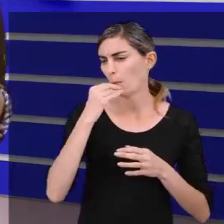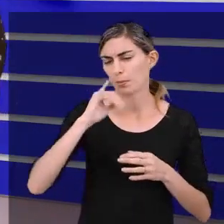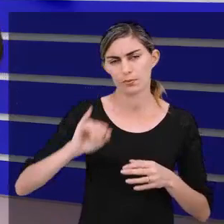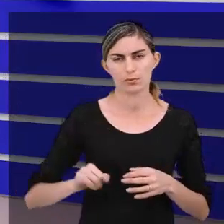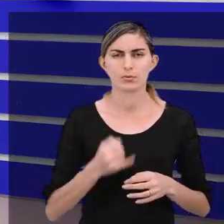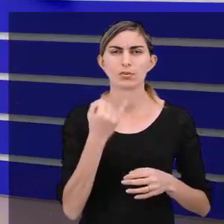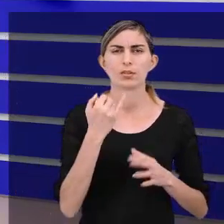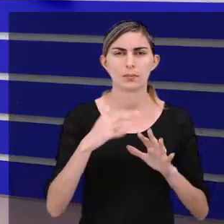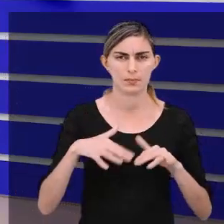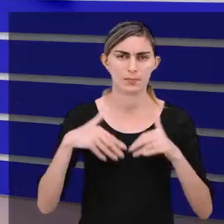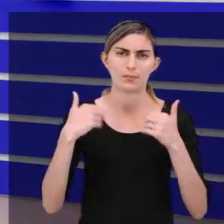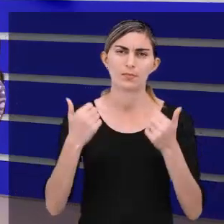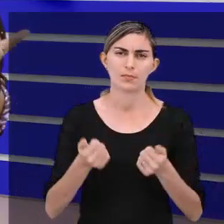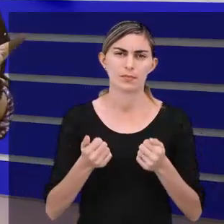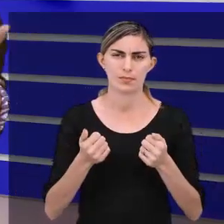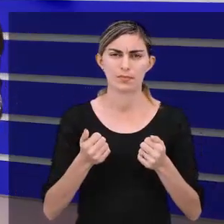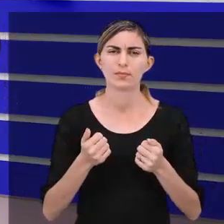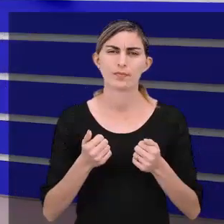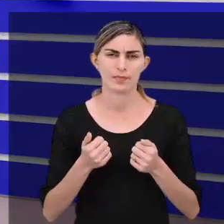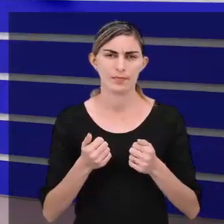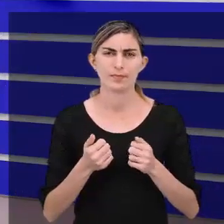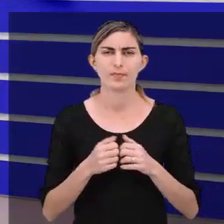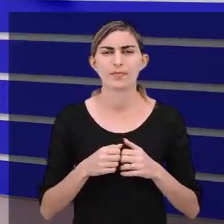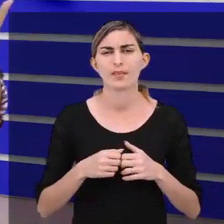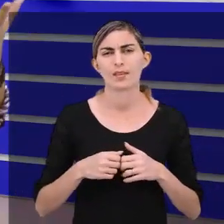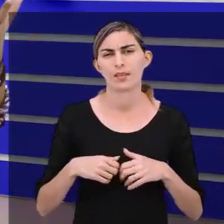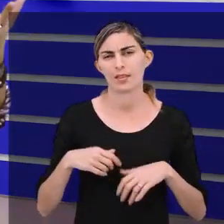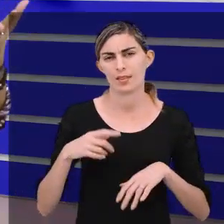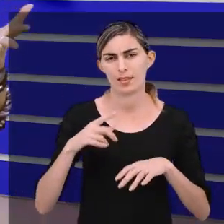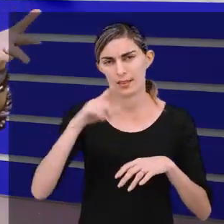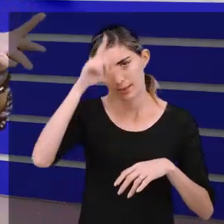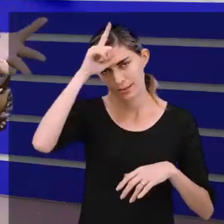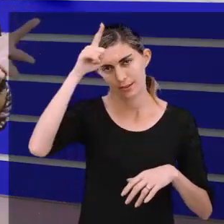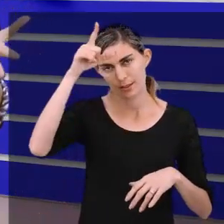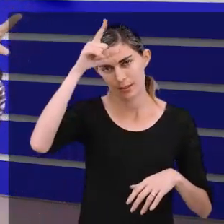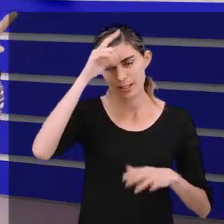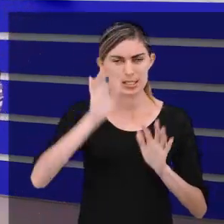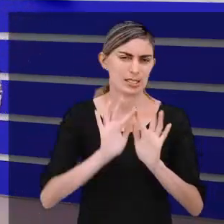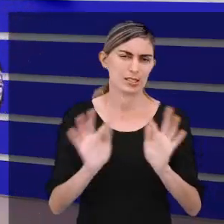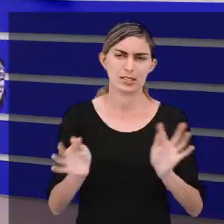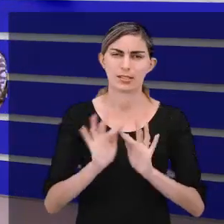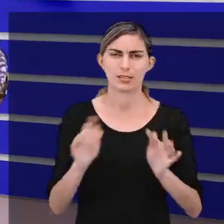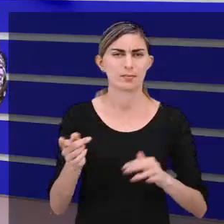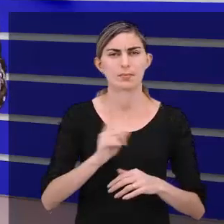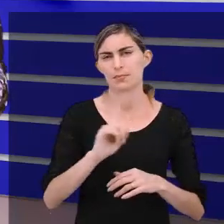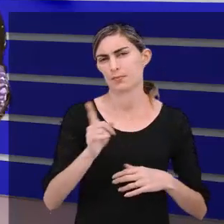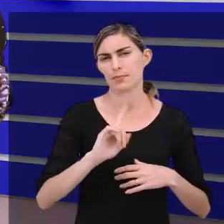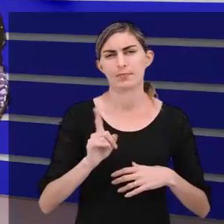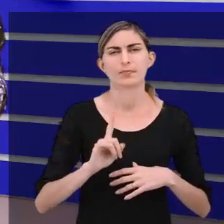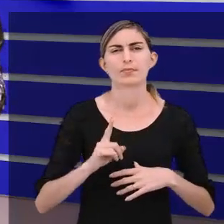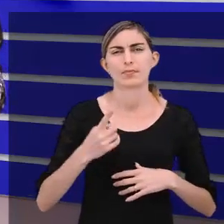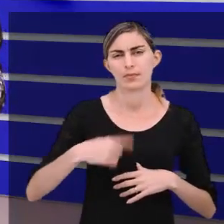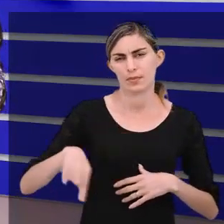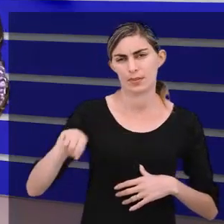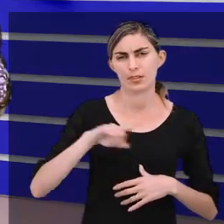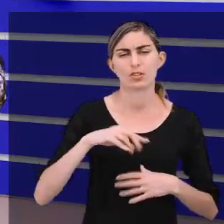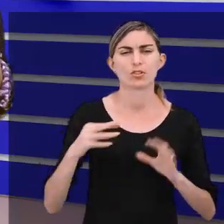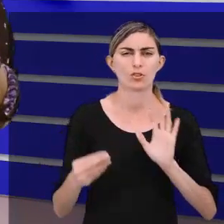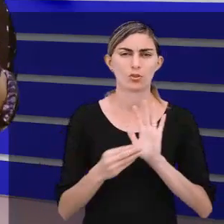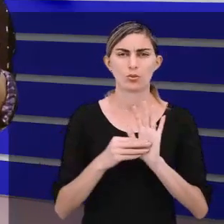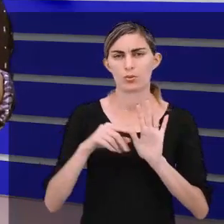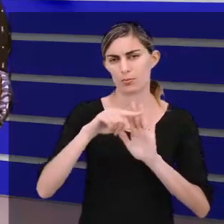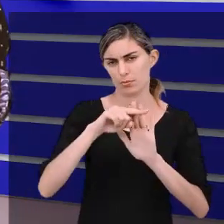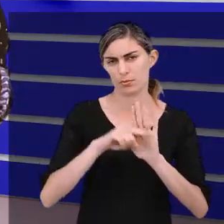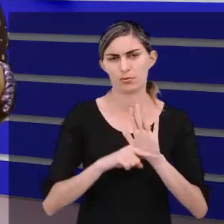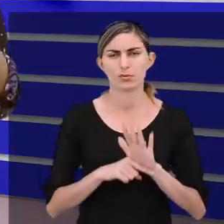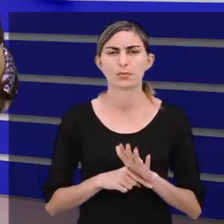oportunidade de melhoria, para não dizer dificuldade, que são dificuldades realmente que liderar não é simples. A gente colocou isso aí num